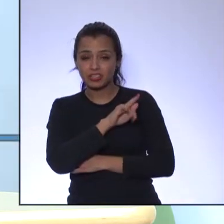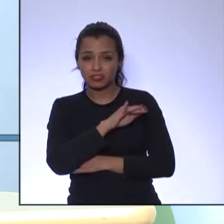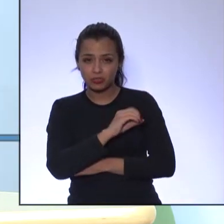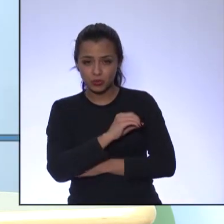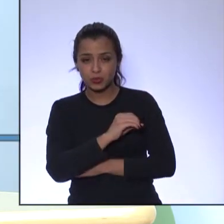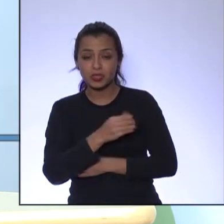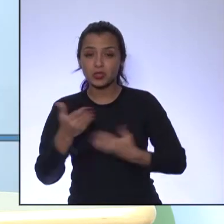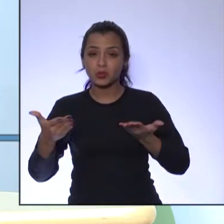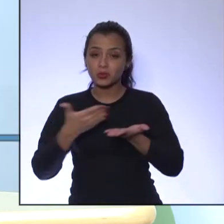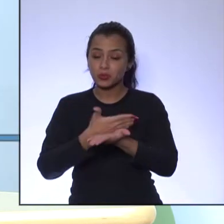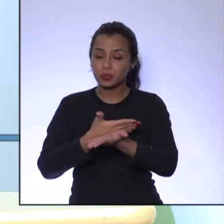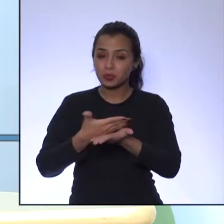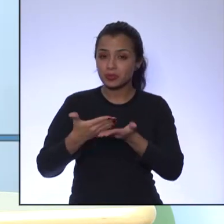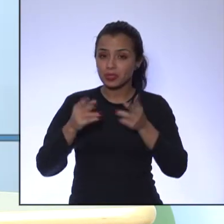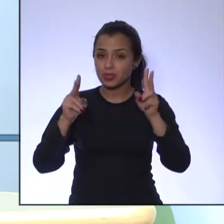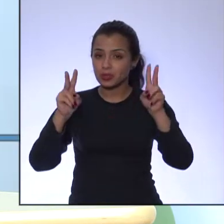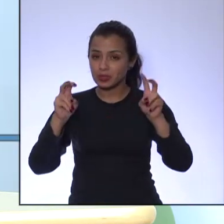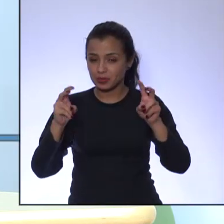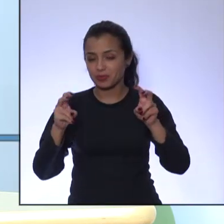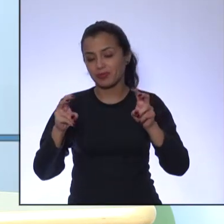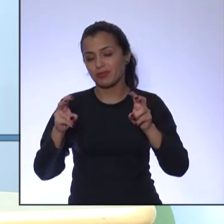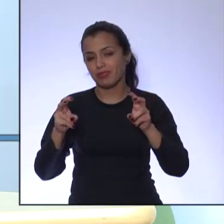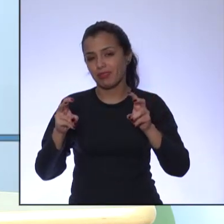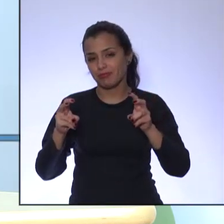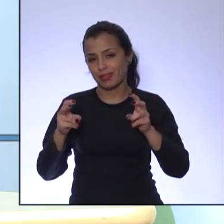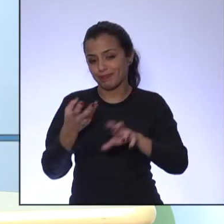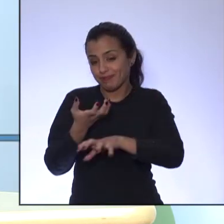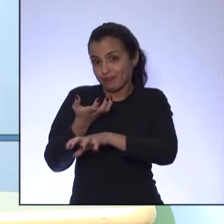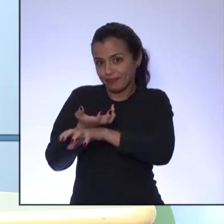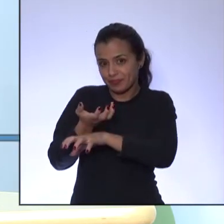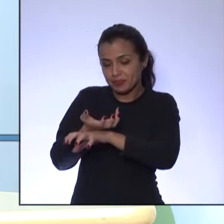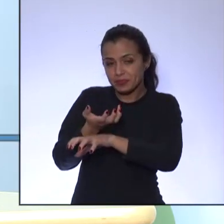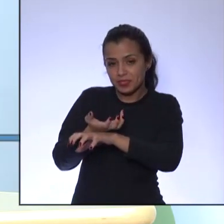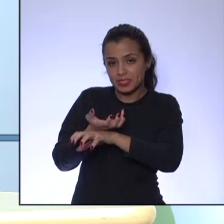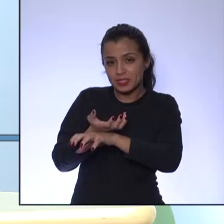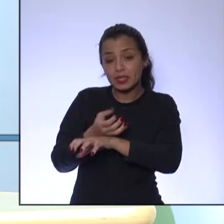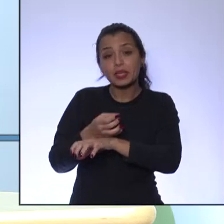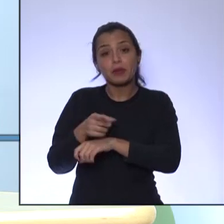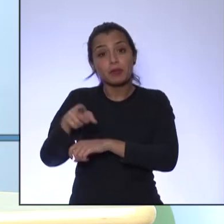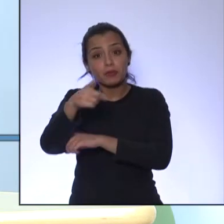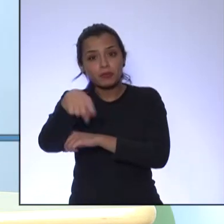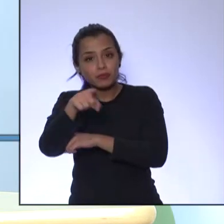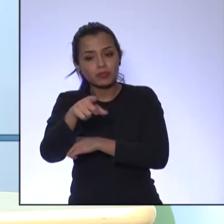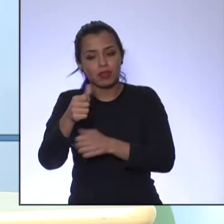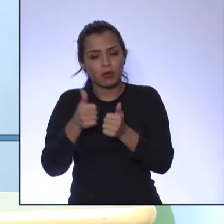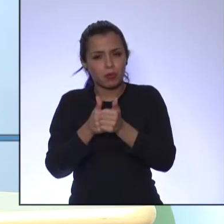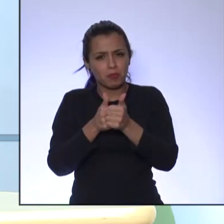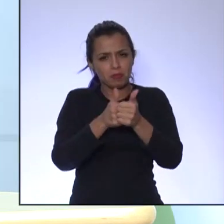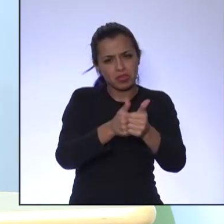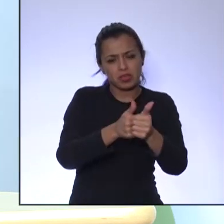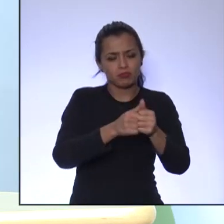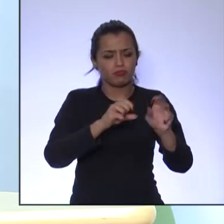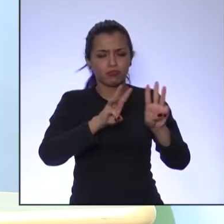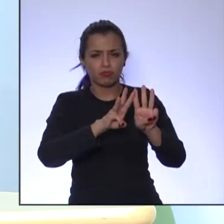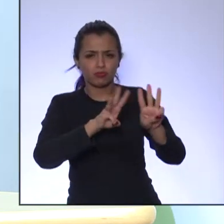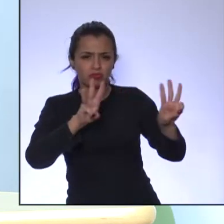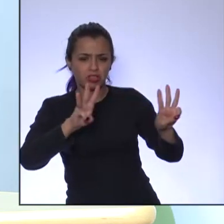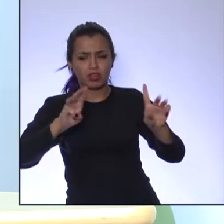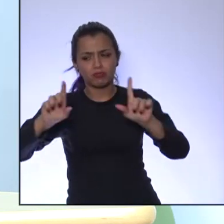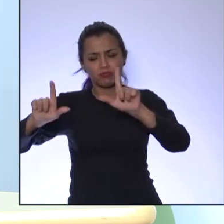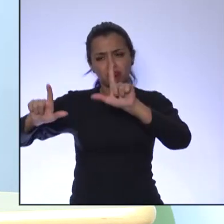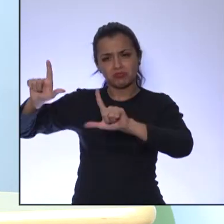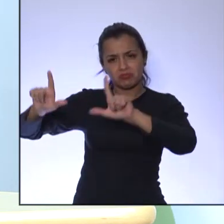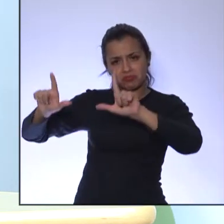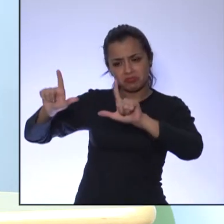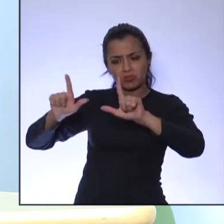a mais uma temática da disciplina de Geografia. Para quem está acompanhando, seja pelo Centro de Mídias, ou pela televisão, ou